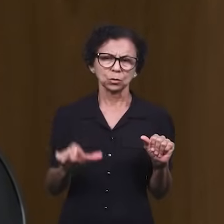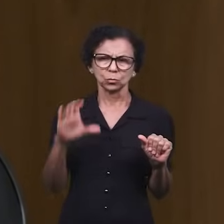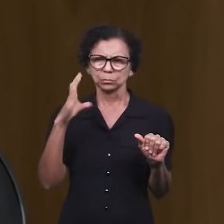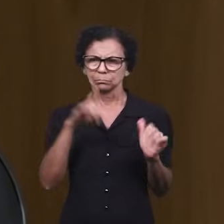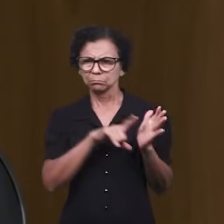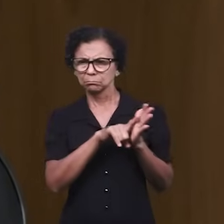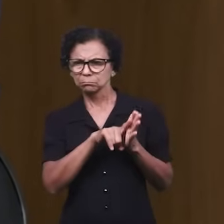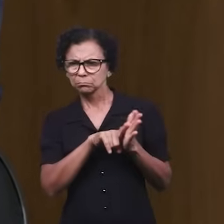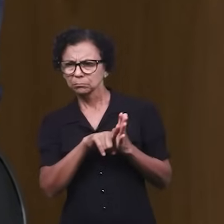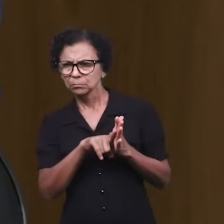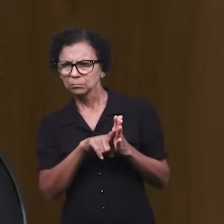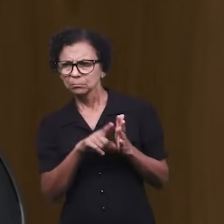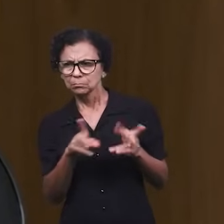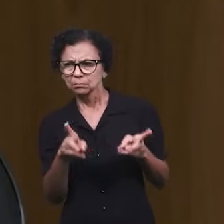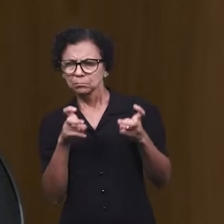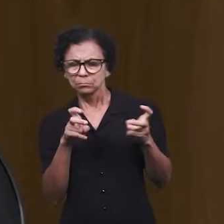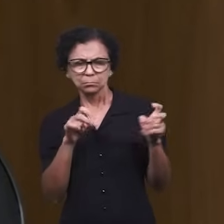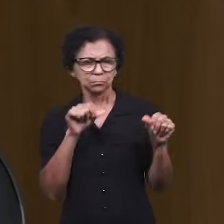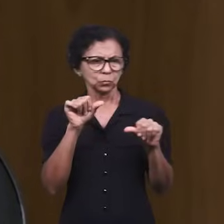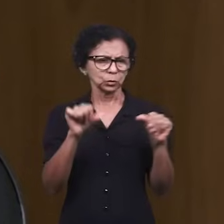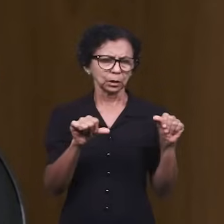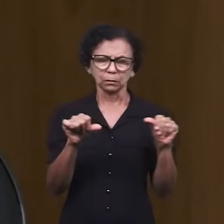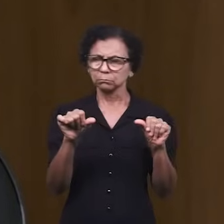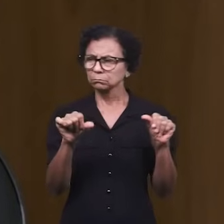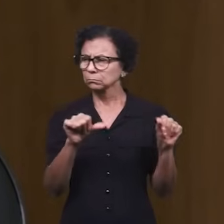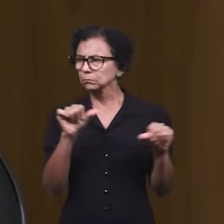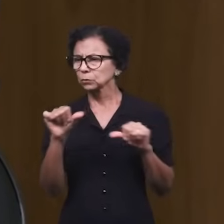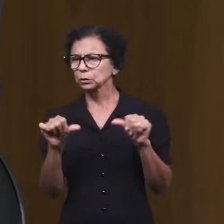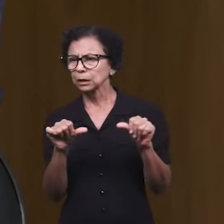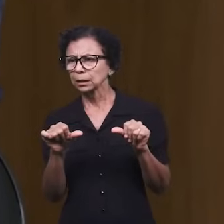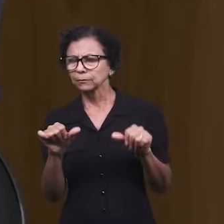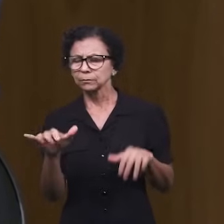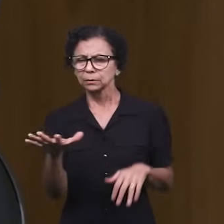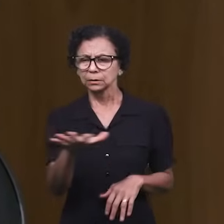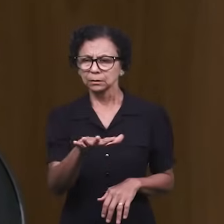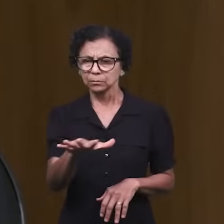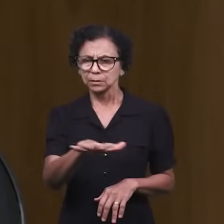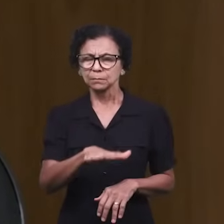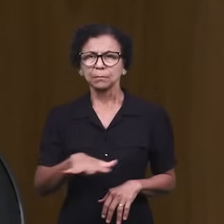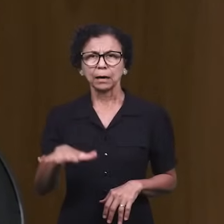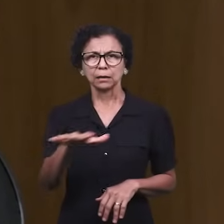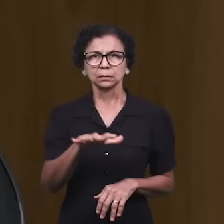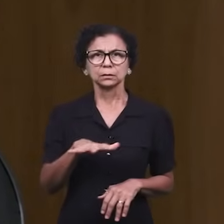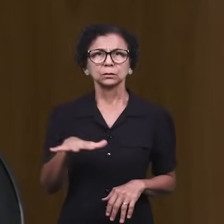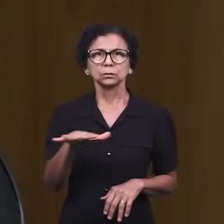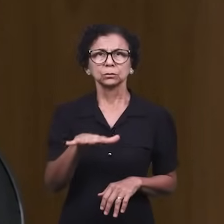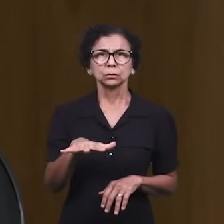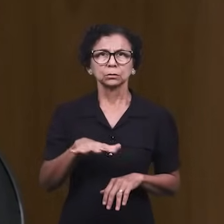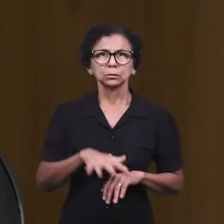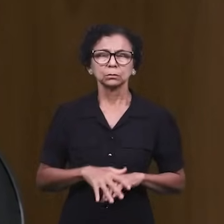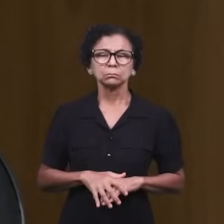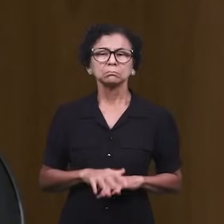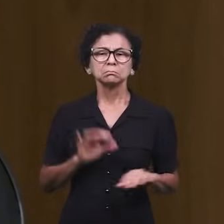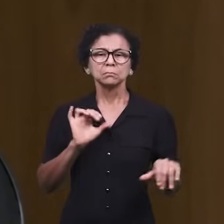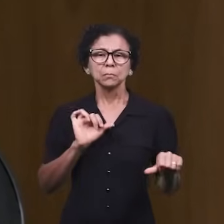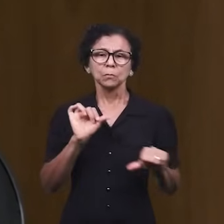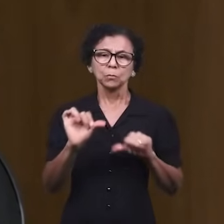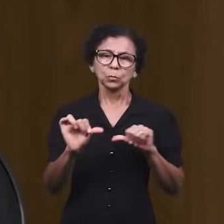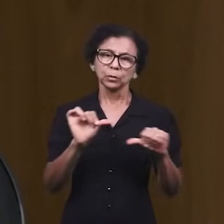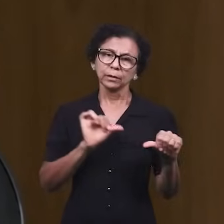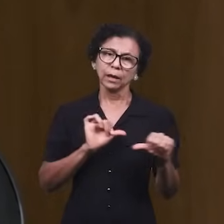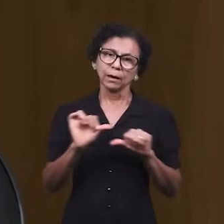ali. Então, ele viu que o espaço ele era